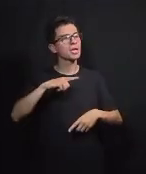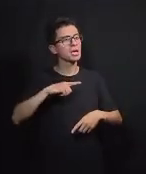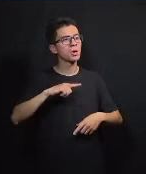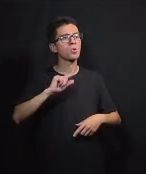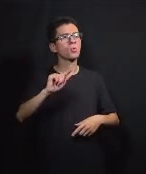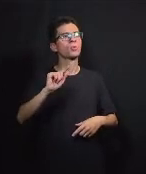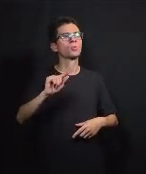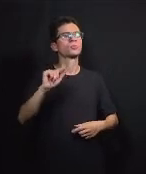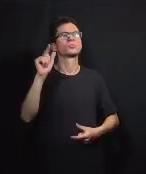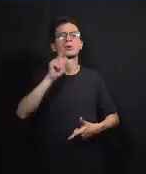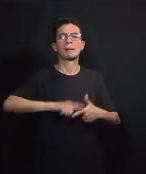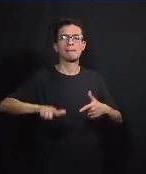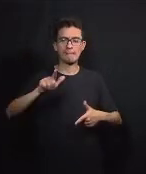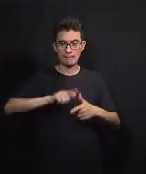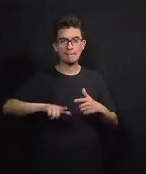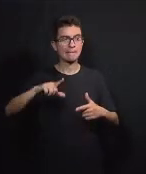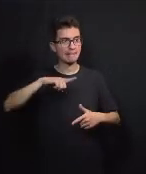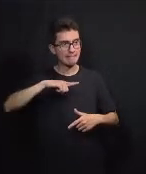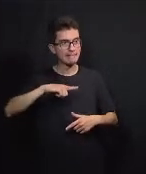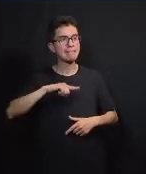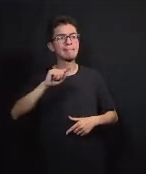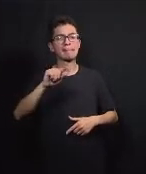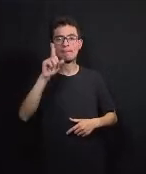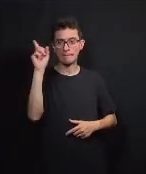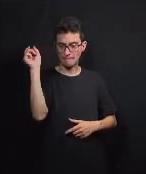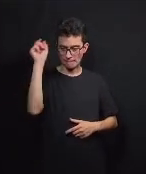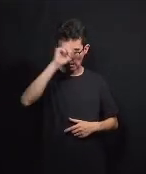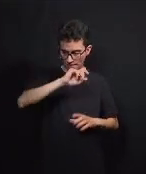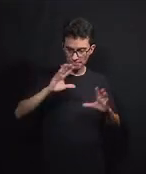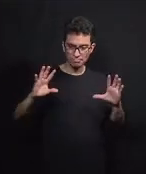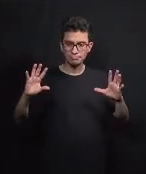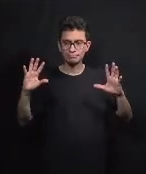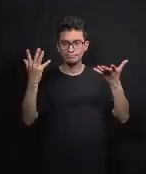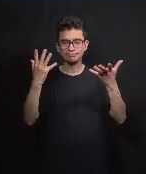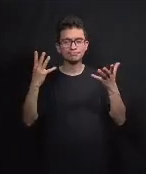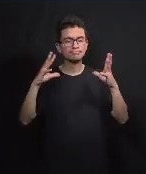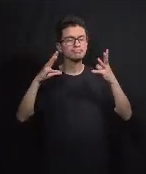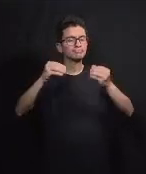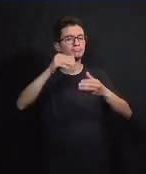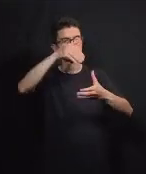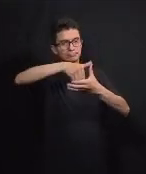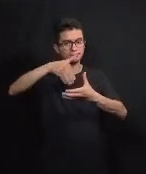problema difícil dos anos que correm, que é o problema da democracia.